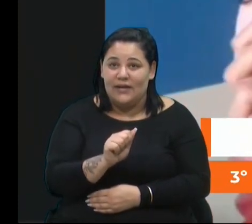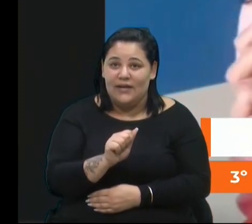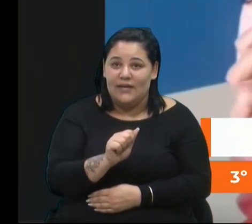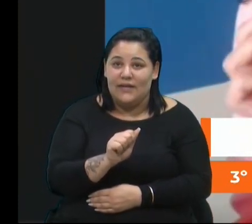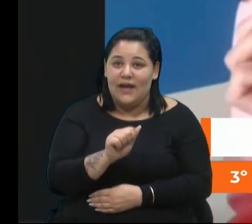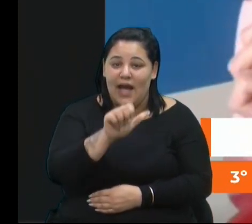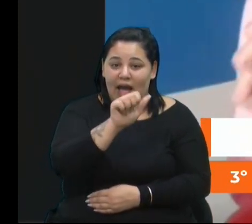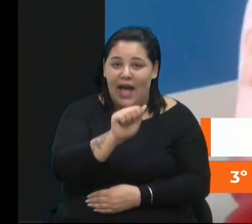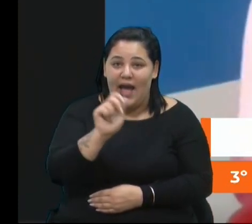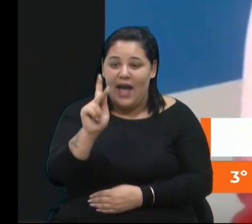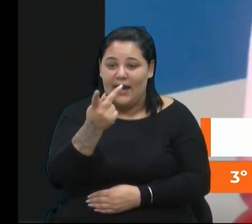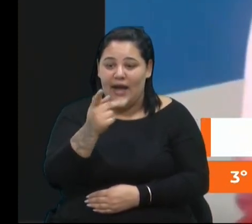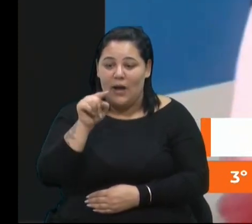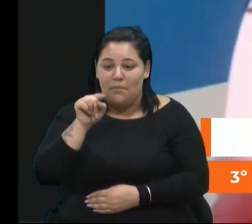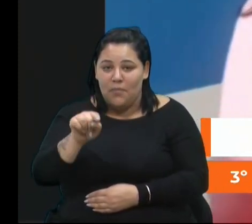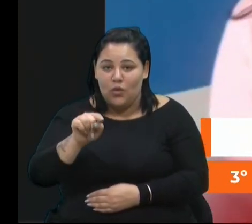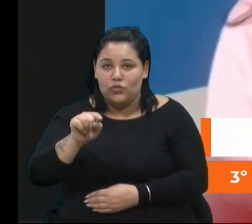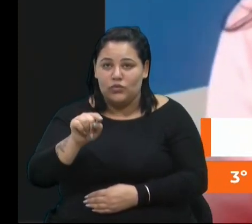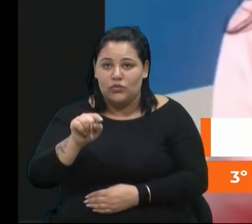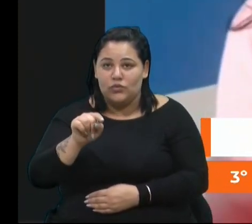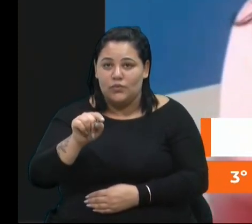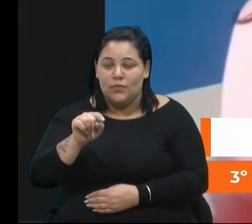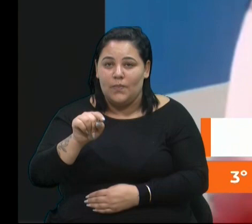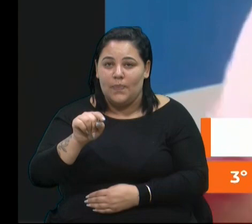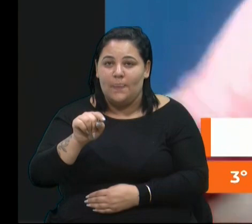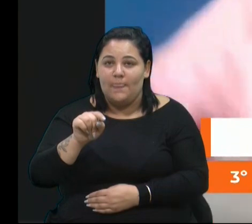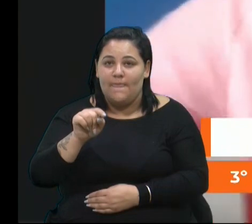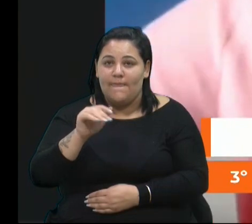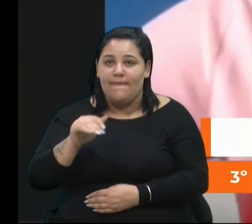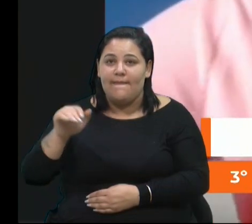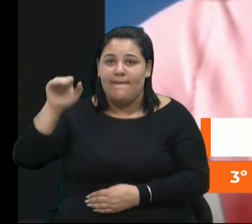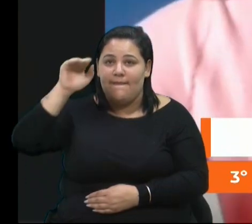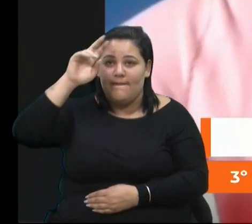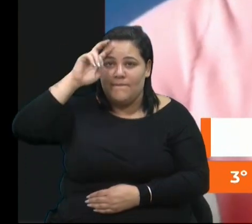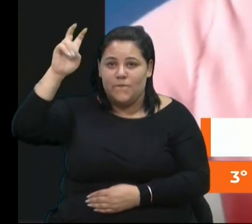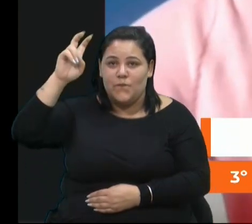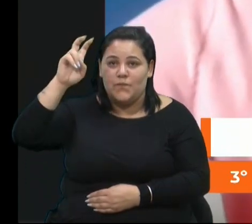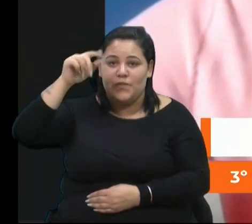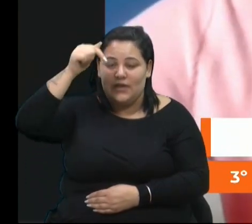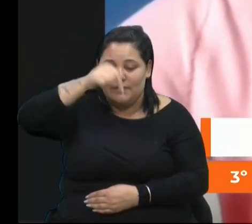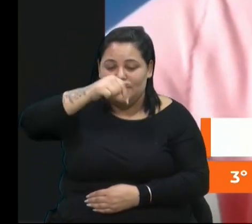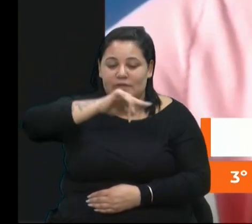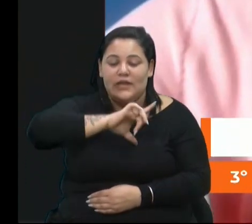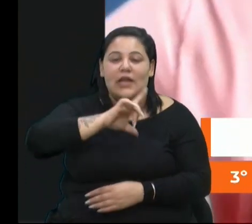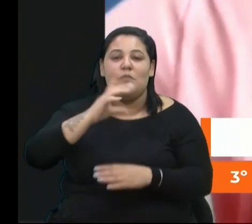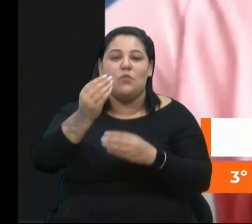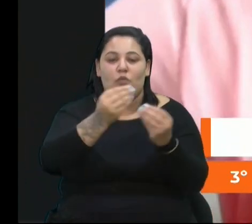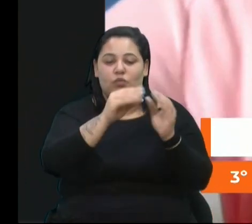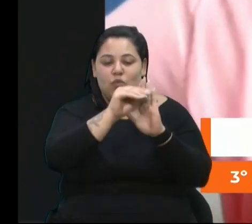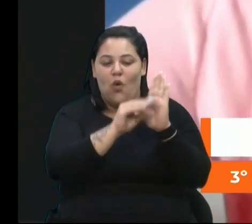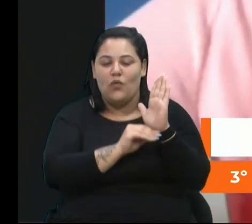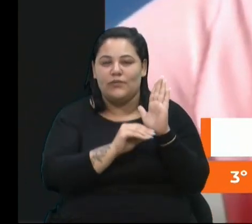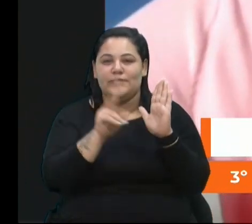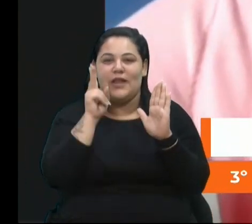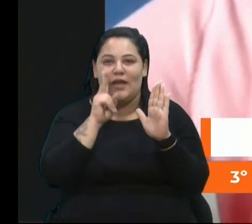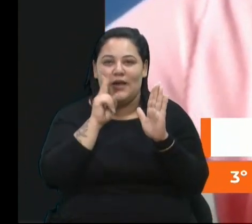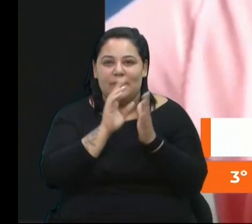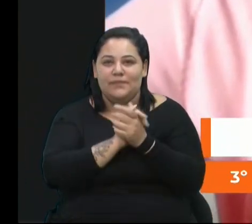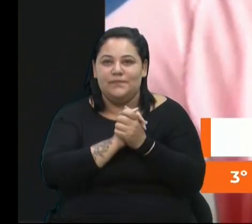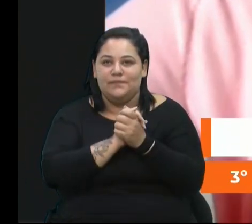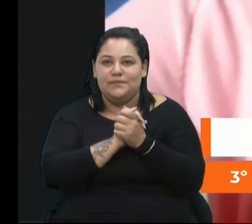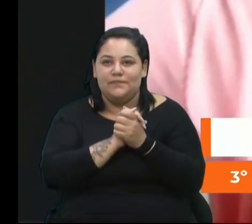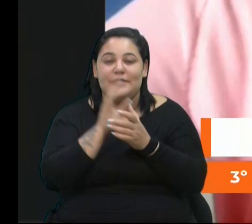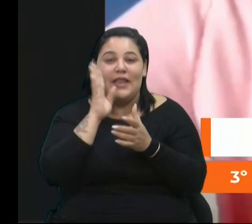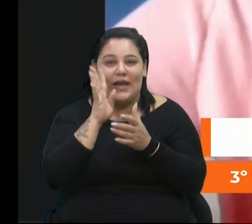altas habilidades, ponto SD. Vida na superdotação, vocês vão se encantar com o que tem de conteúdo lá. A